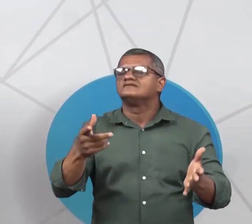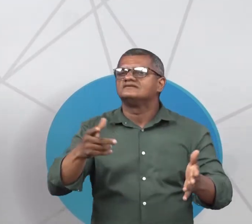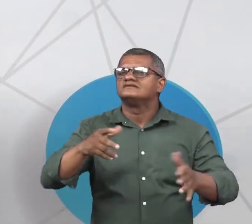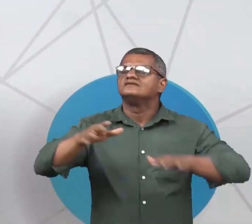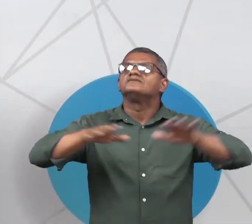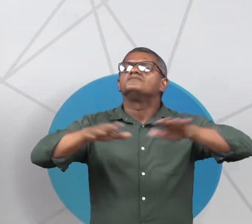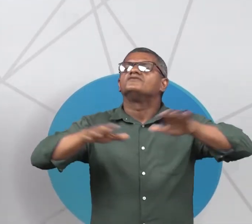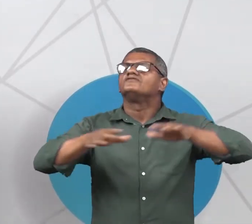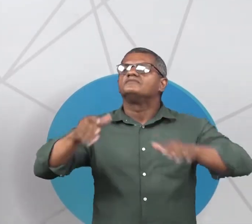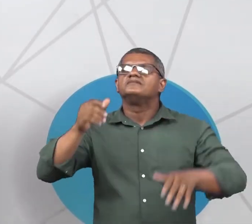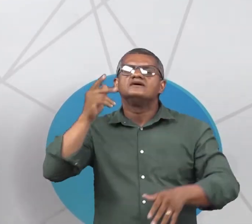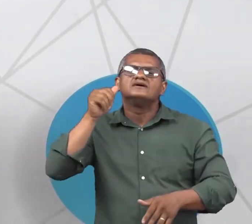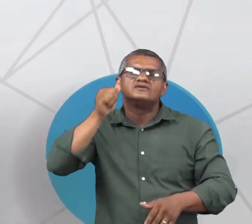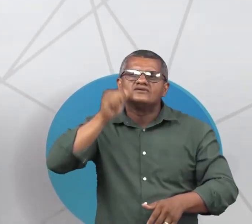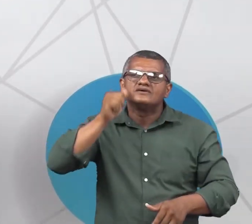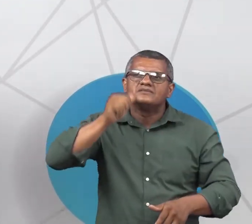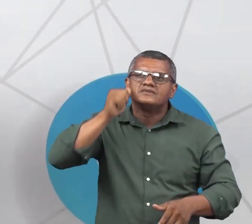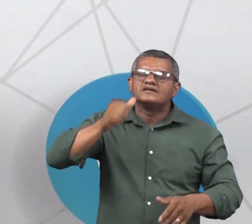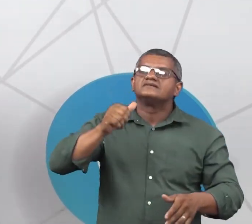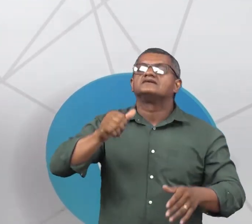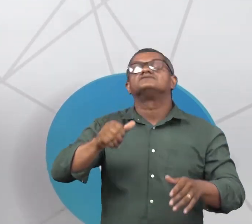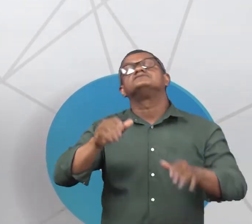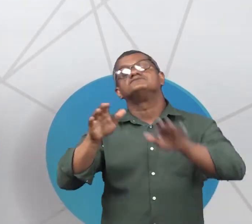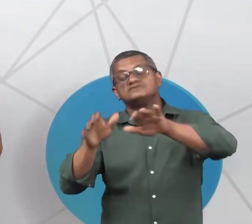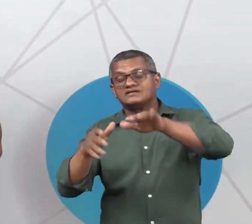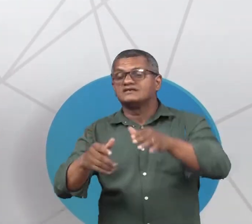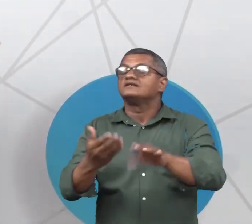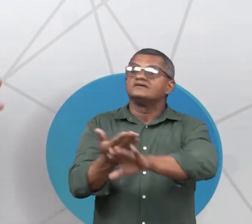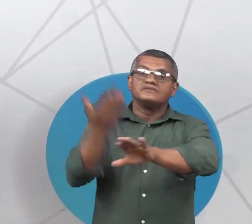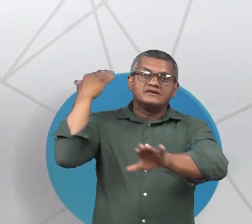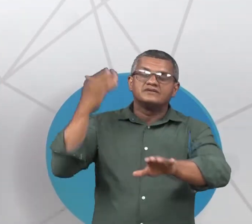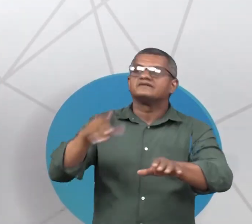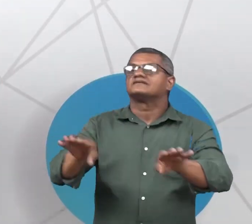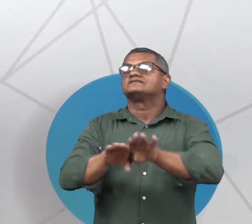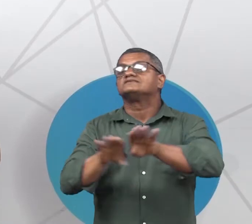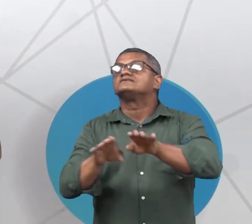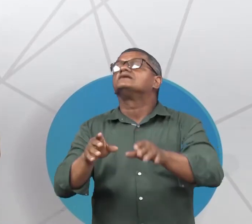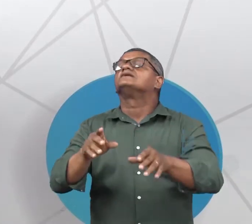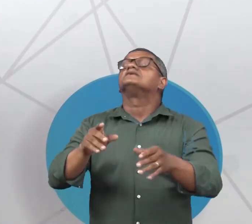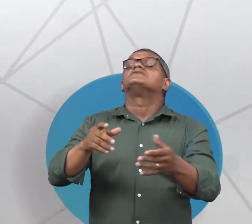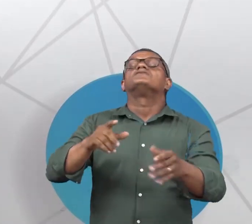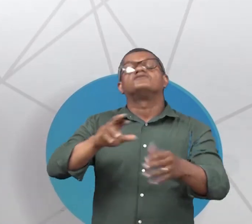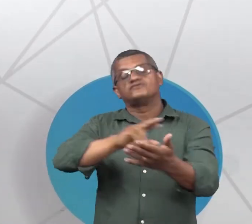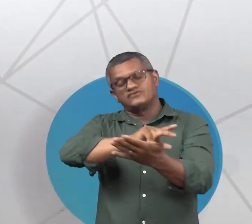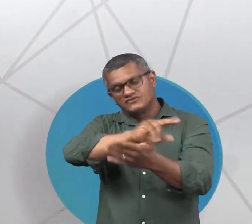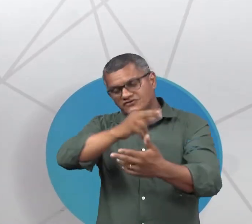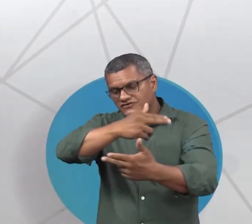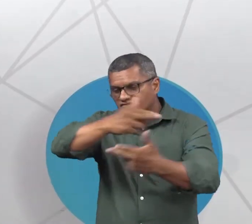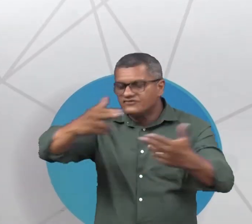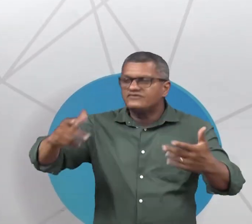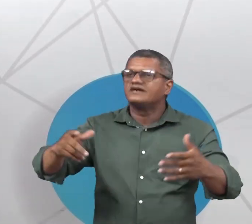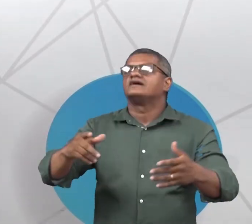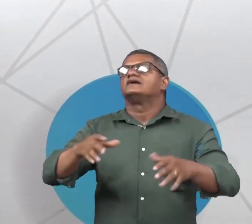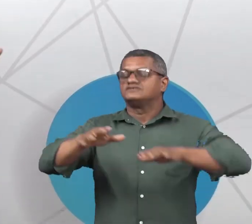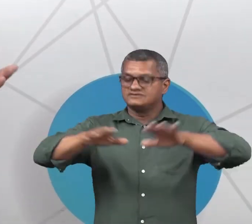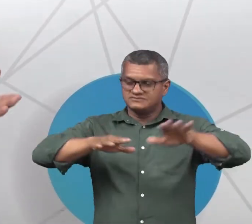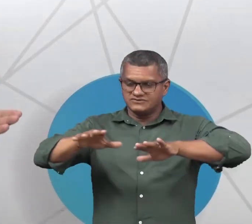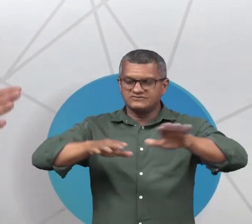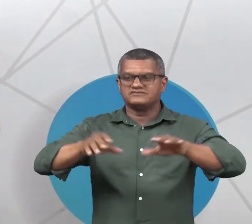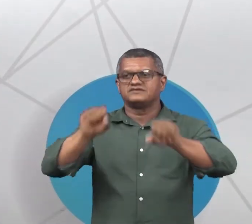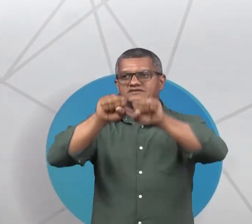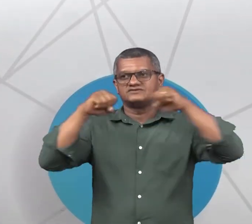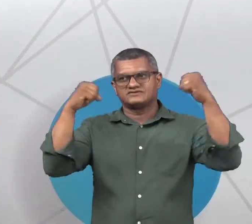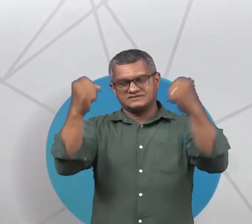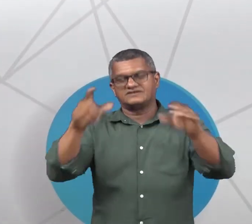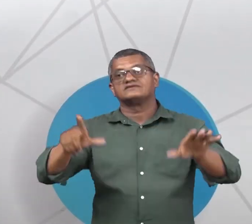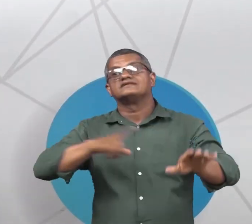com vocês os tipos de movimentos sociais, e nós sabemos que os mesmos, eles são diversificados e